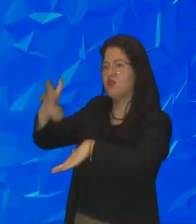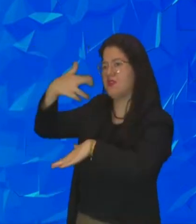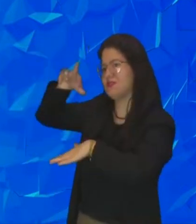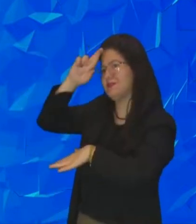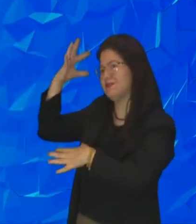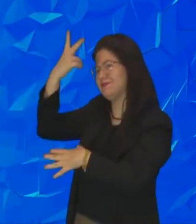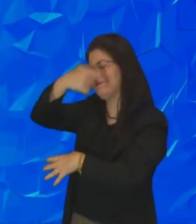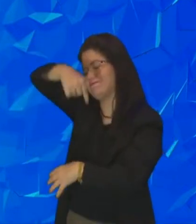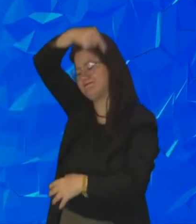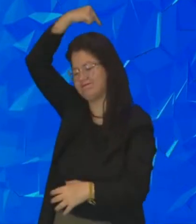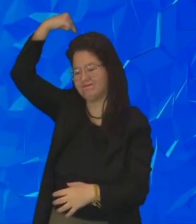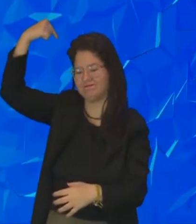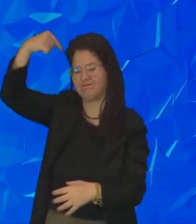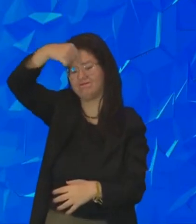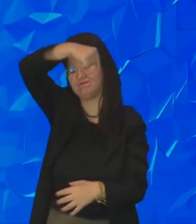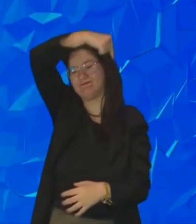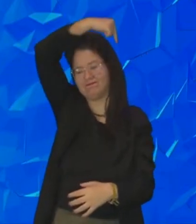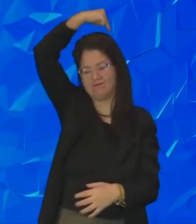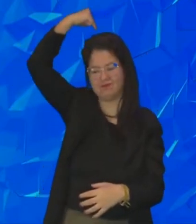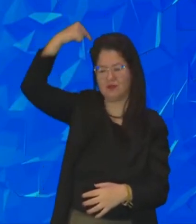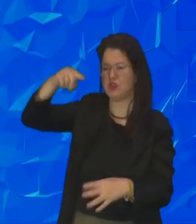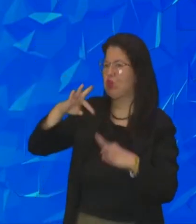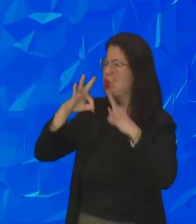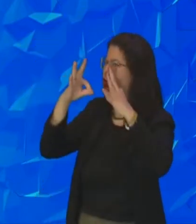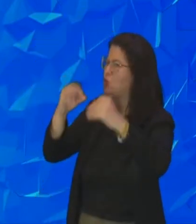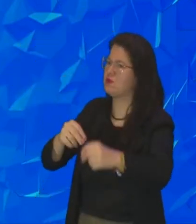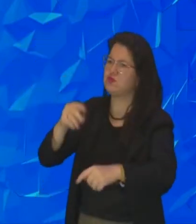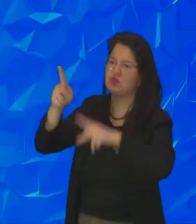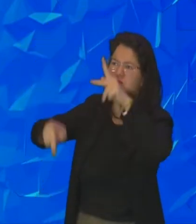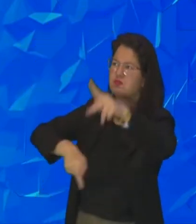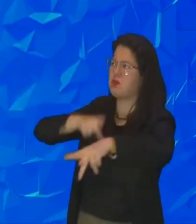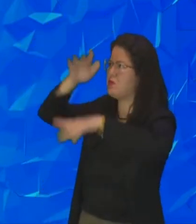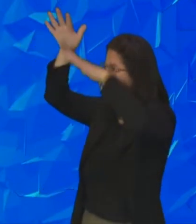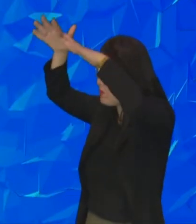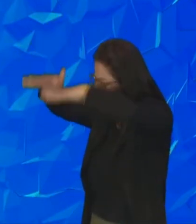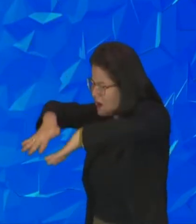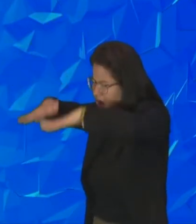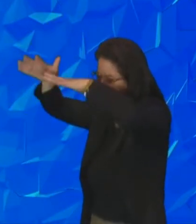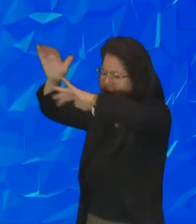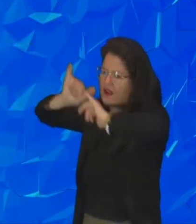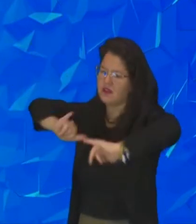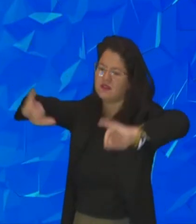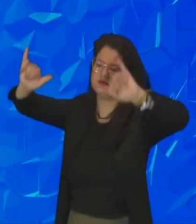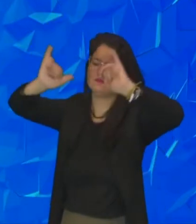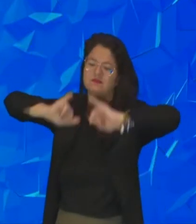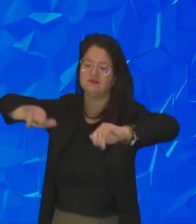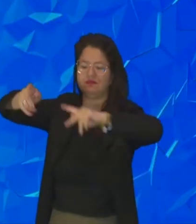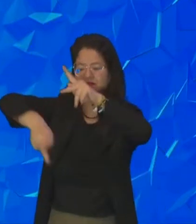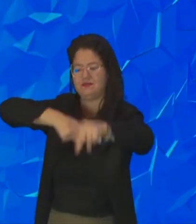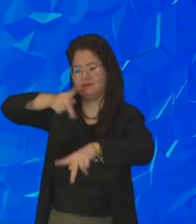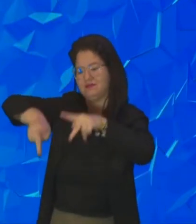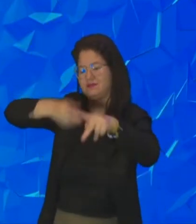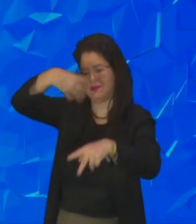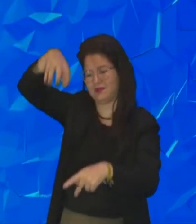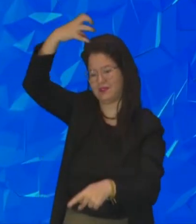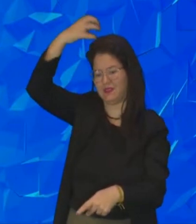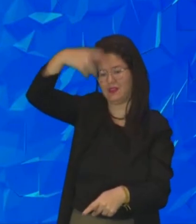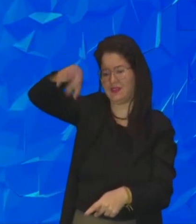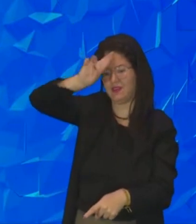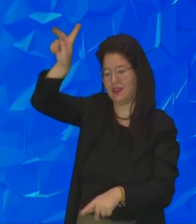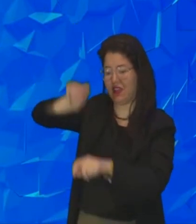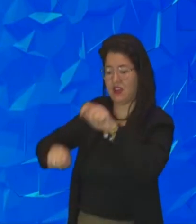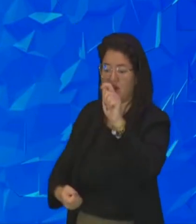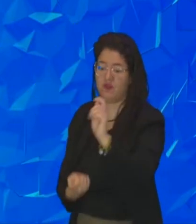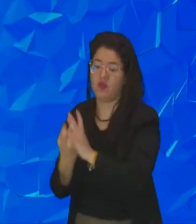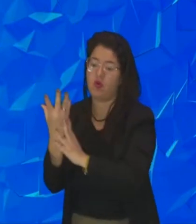santidade. Tremei diante dele todas as terras. Dizei entre as nações, reina o Senhor. Ele firmou o mundo para que não